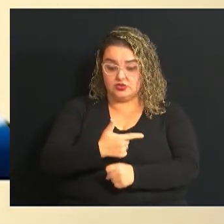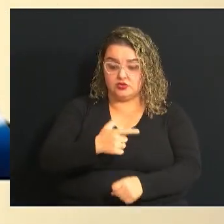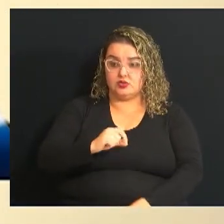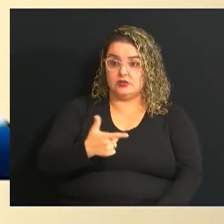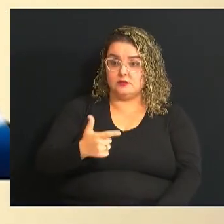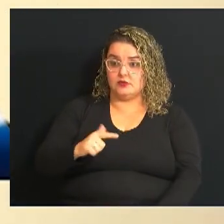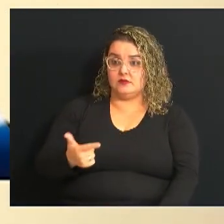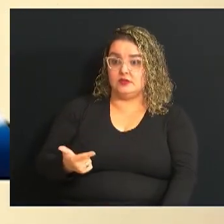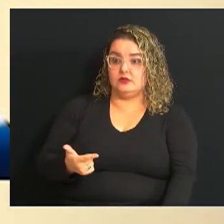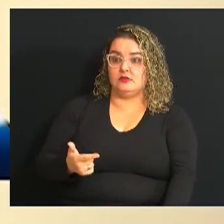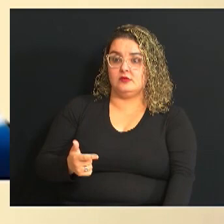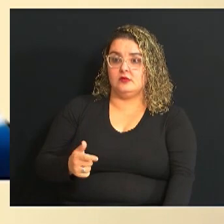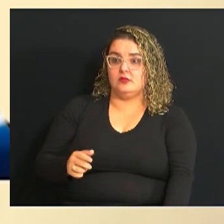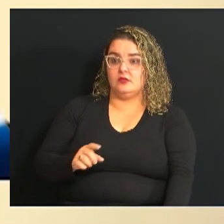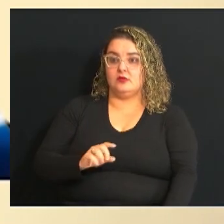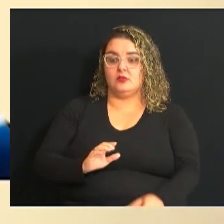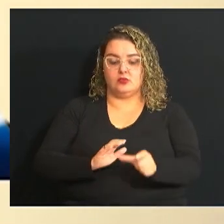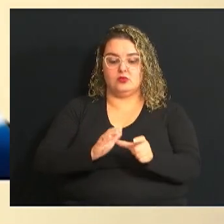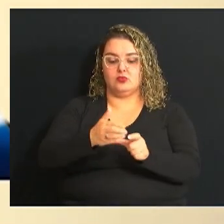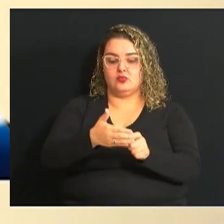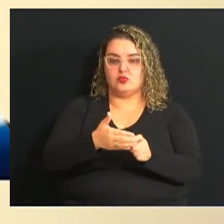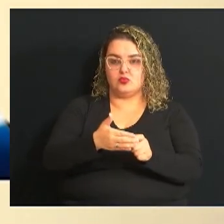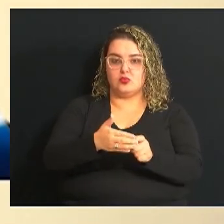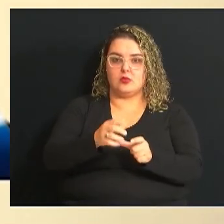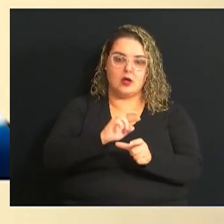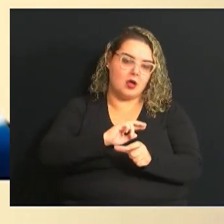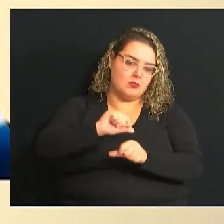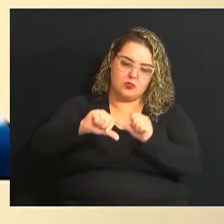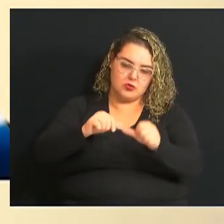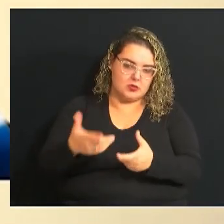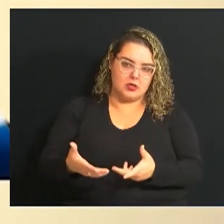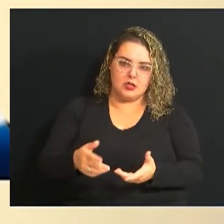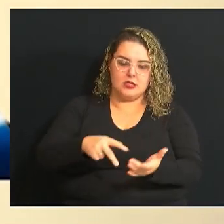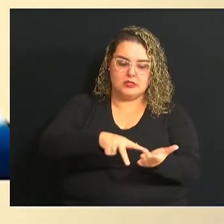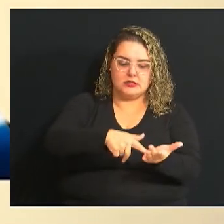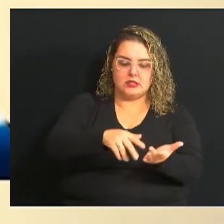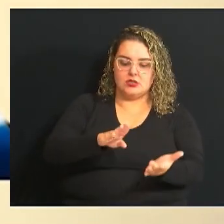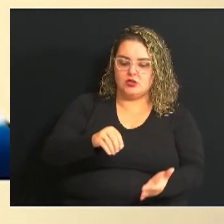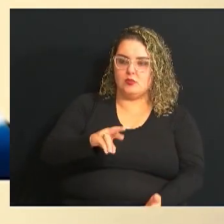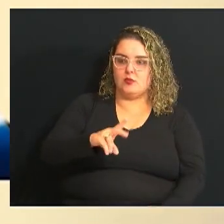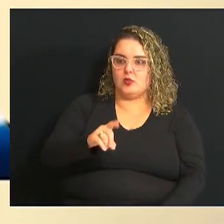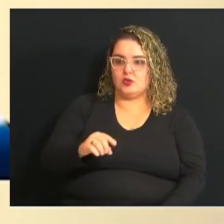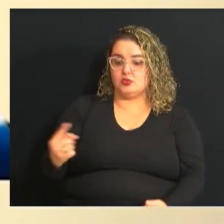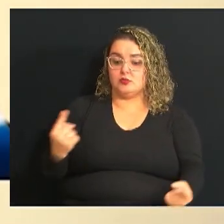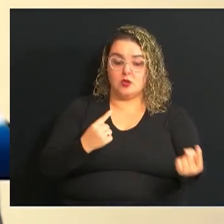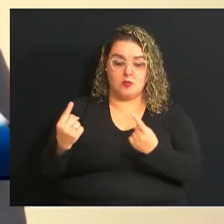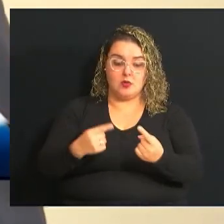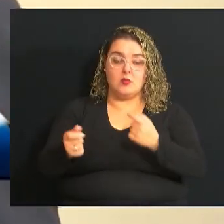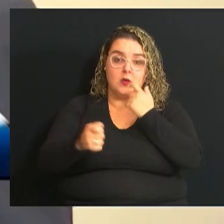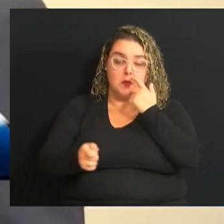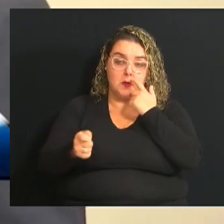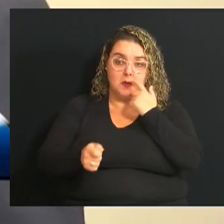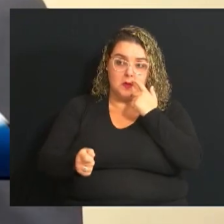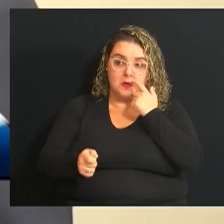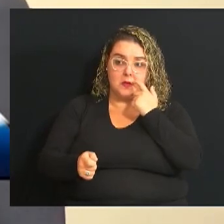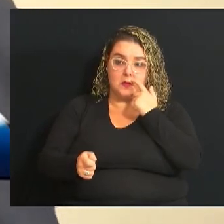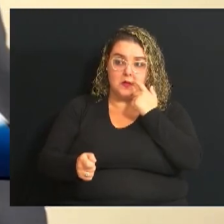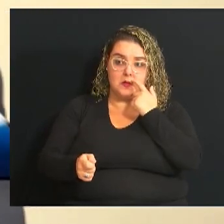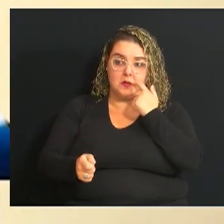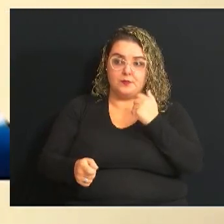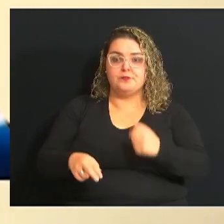das pessoas com os animaizinhos, né? Que hoje a gente fala que faz parte, né, da nossa família. Com certeza, tem